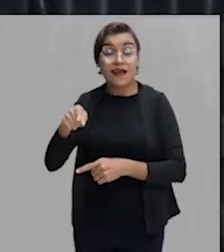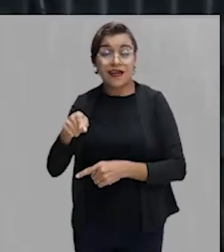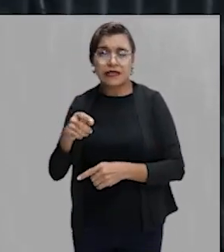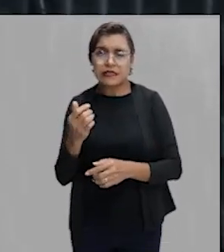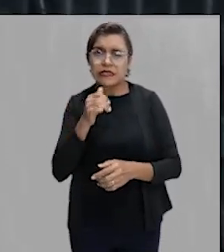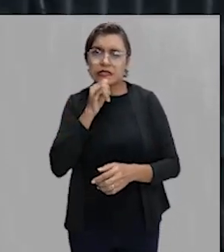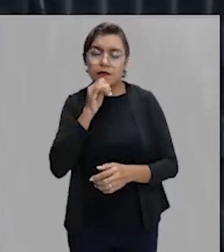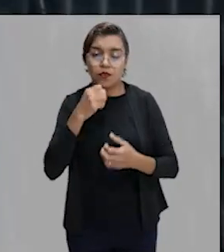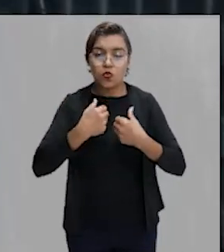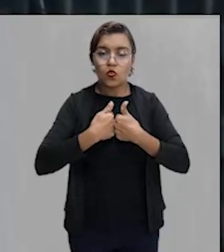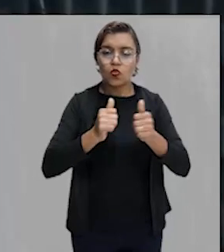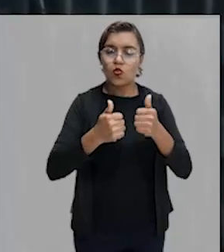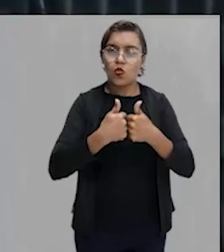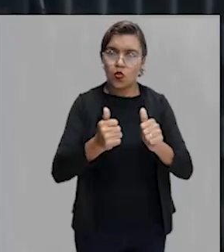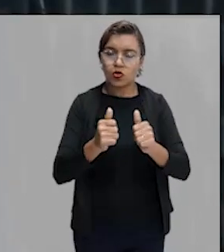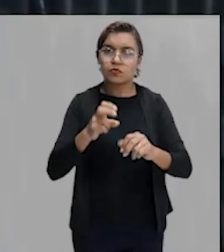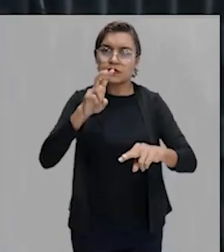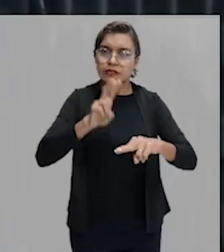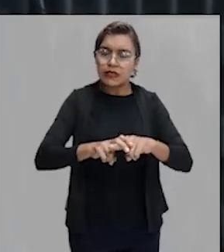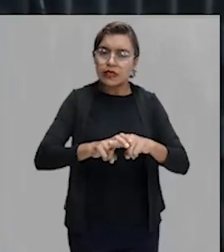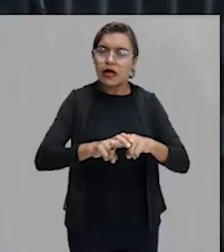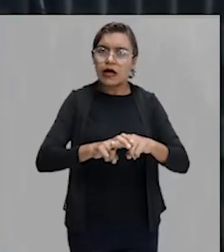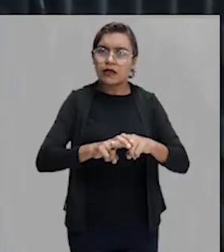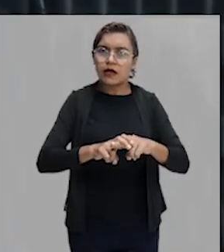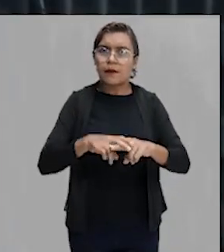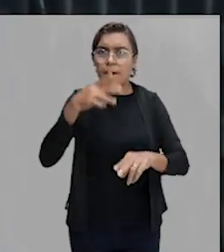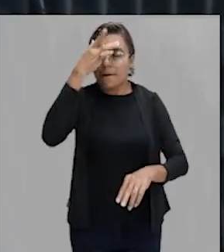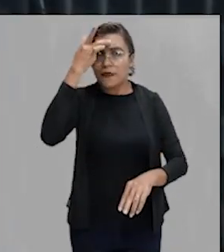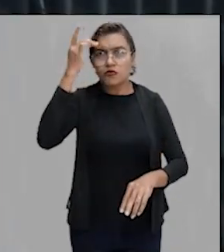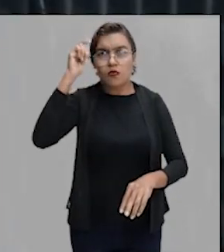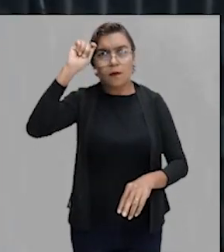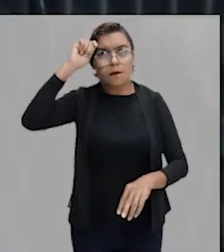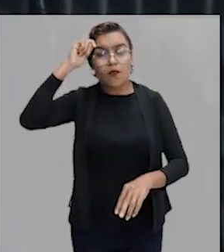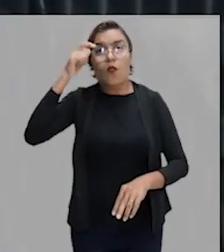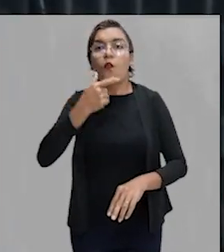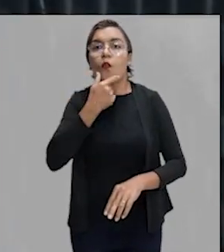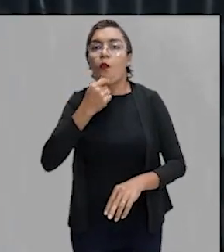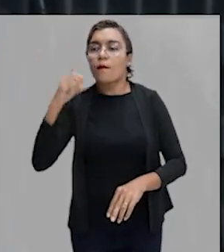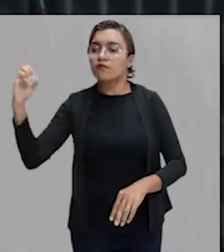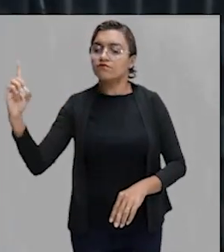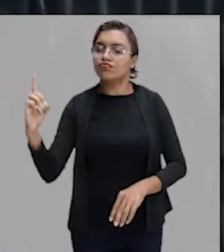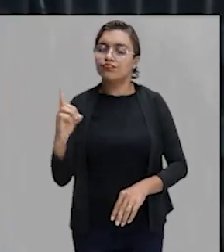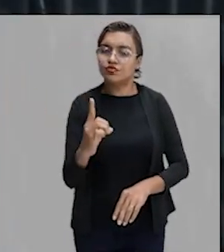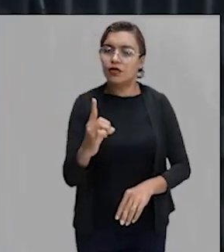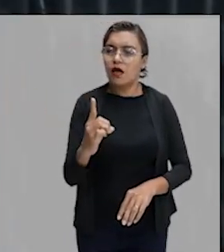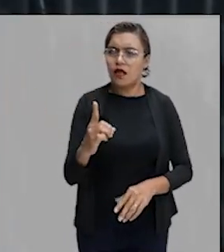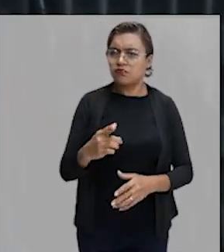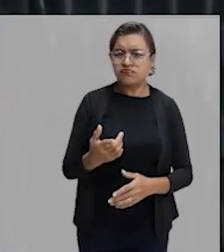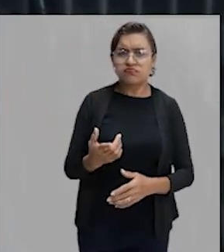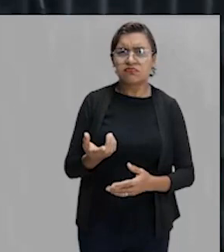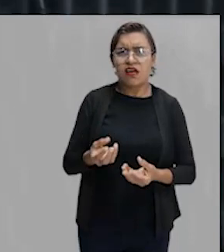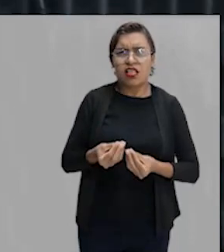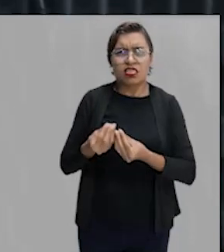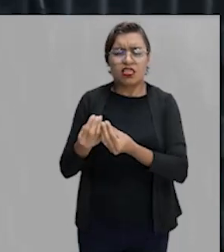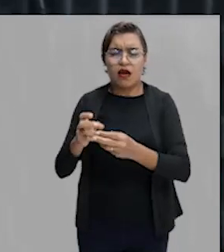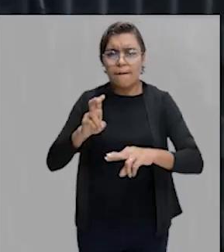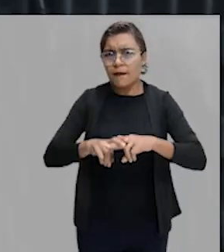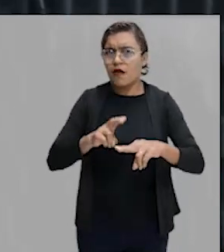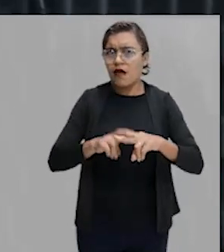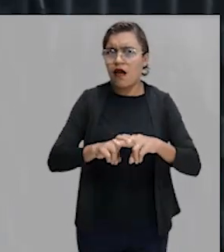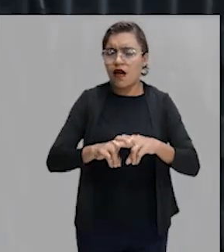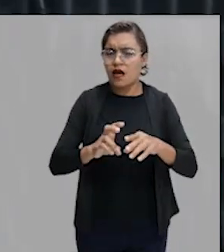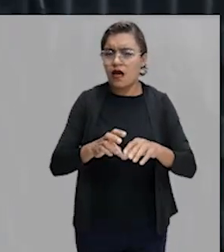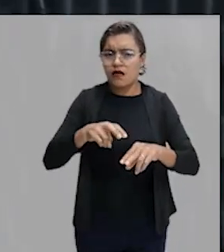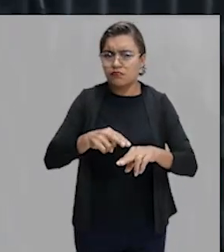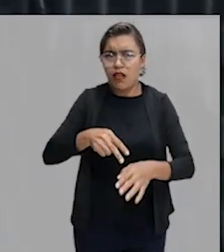ônibus para um homem branco. E por lei ela deveria fazer isso. Se tinha ali uma pessoa branca em pé, uma pessoa negra